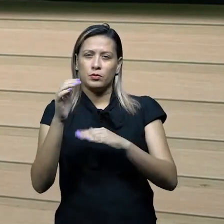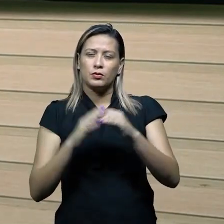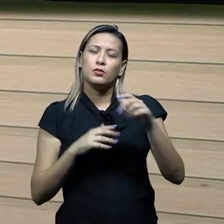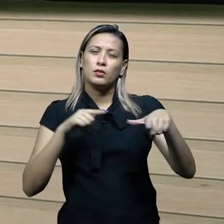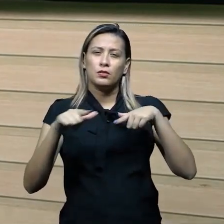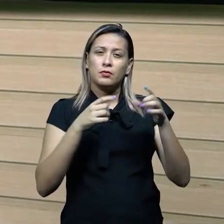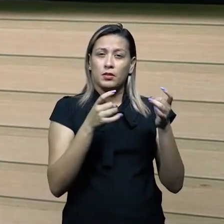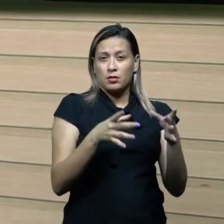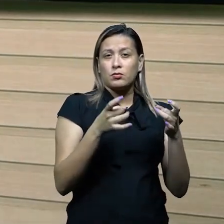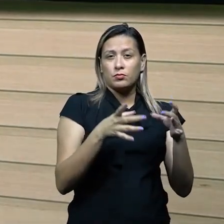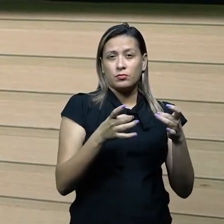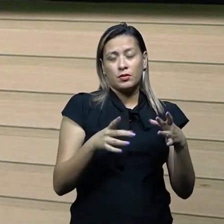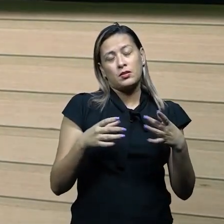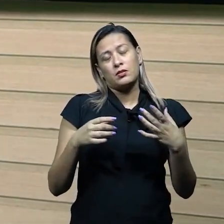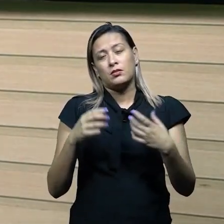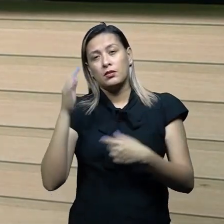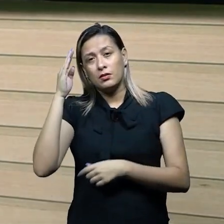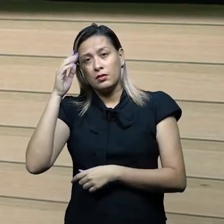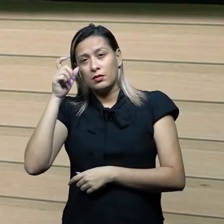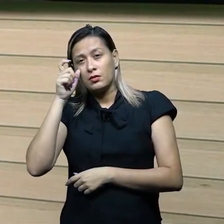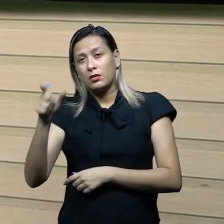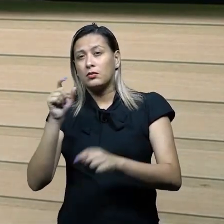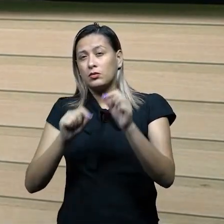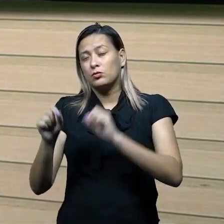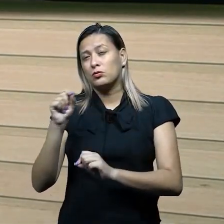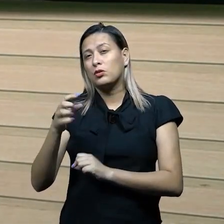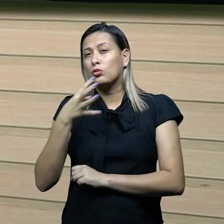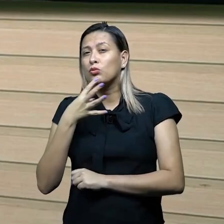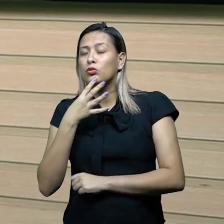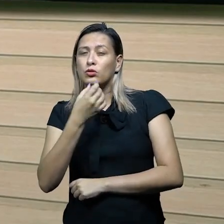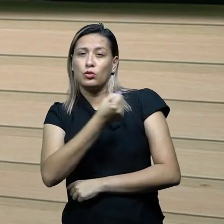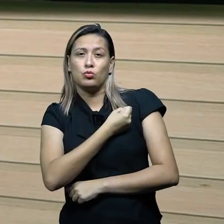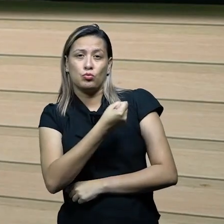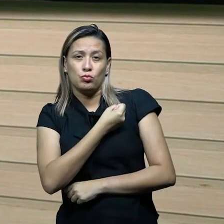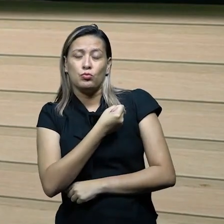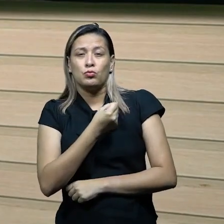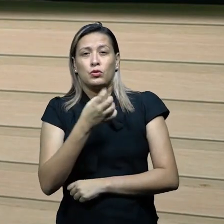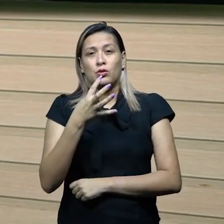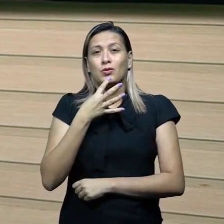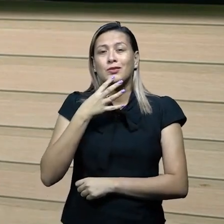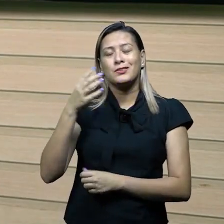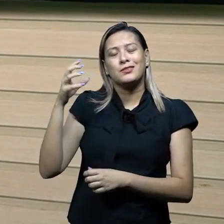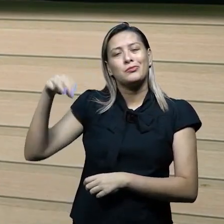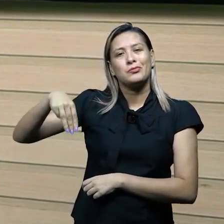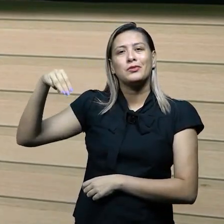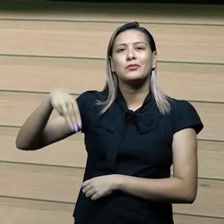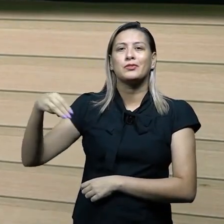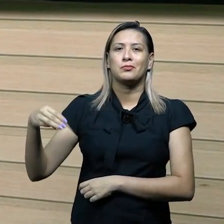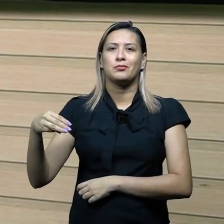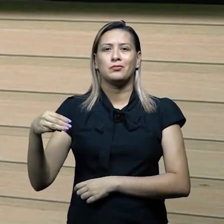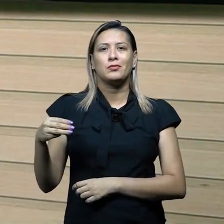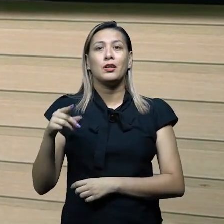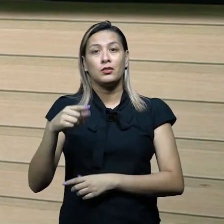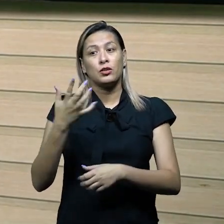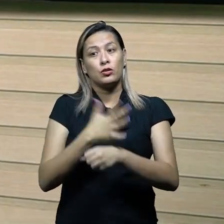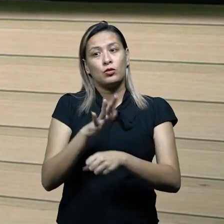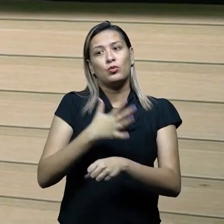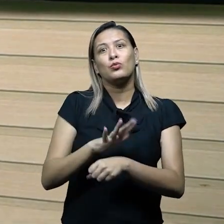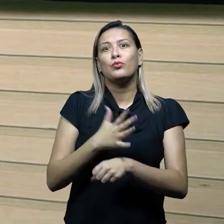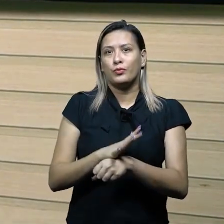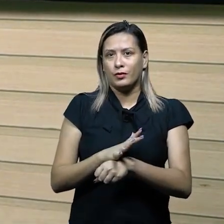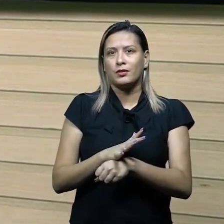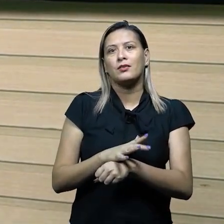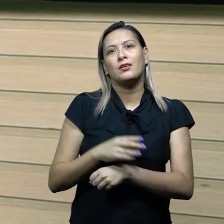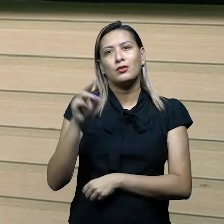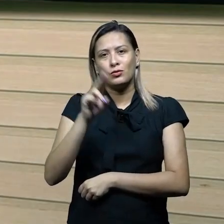se a pessoa vai trabalhar com vendas, eu acredito que seja interessante conhecer números, conhecer matemática. Então eu vou lá e aplico um teste de matemática naquela pessoa,